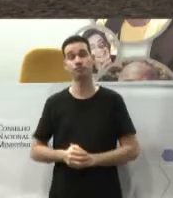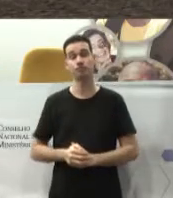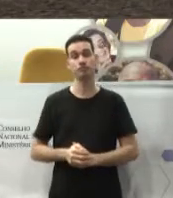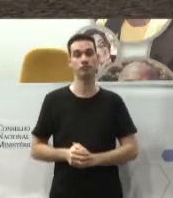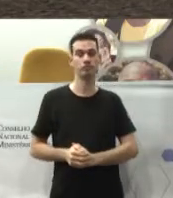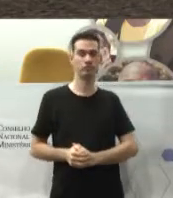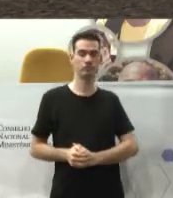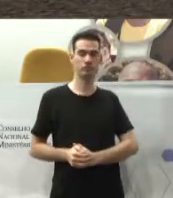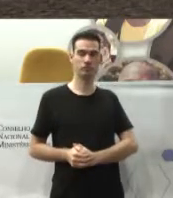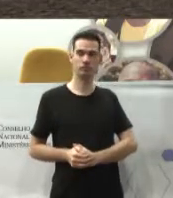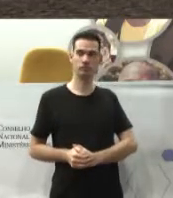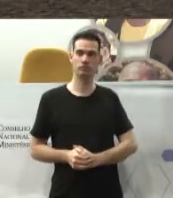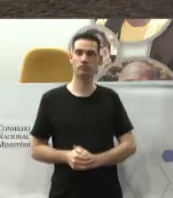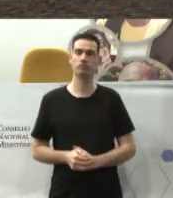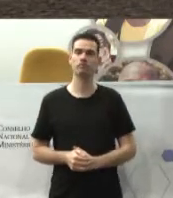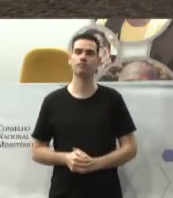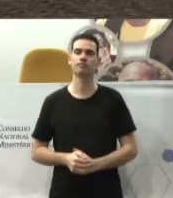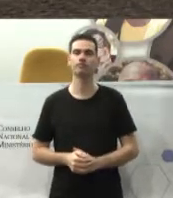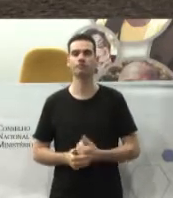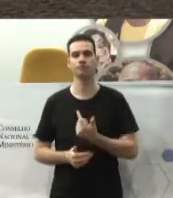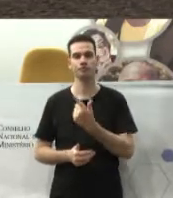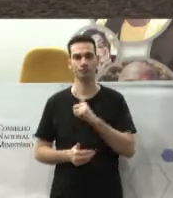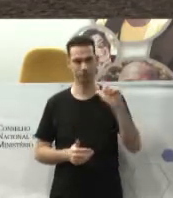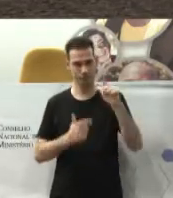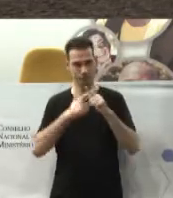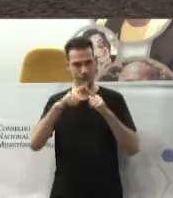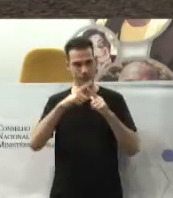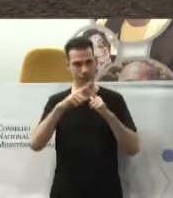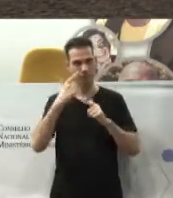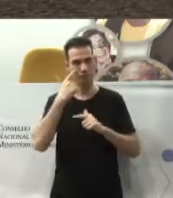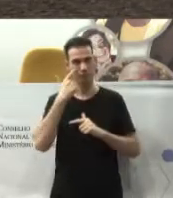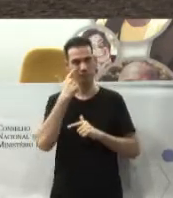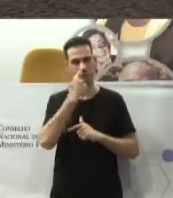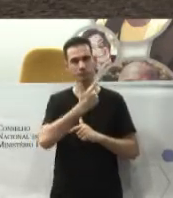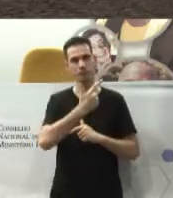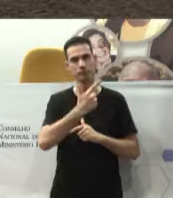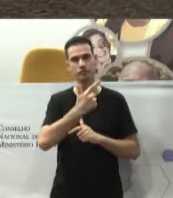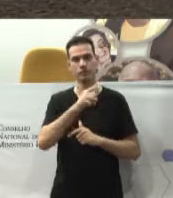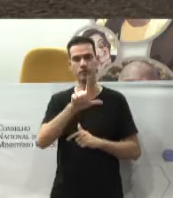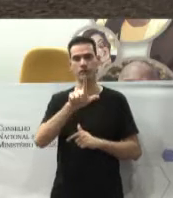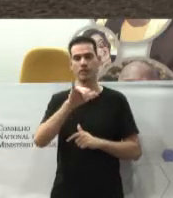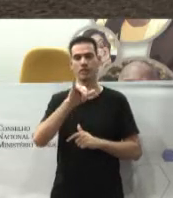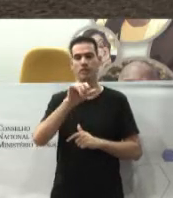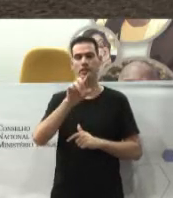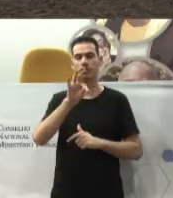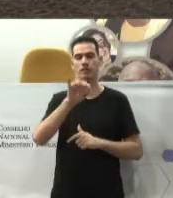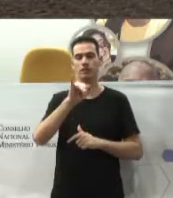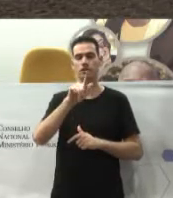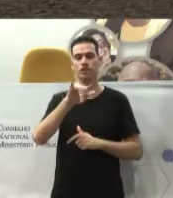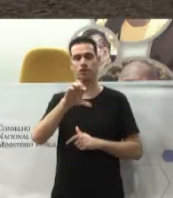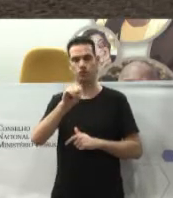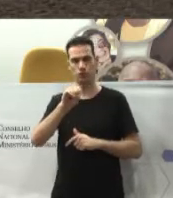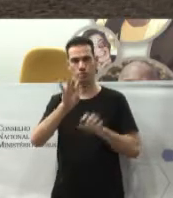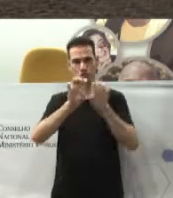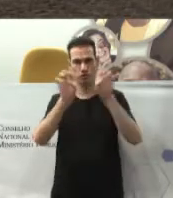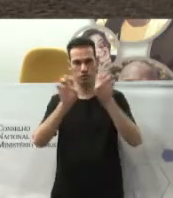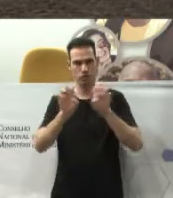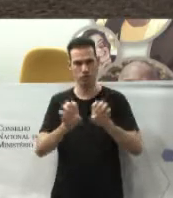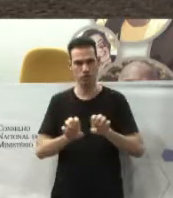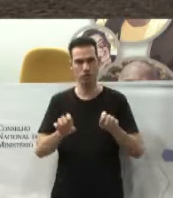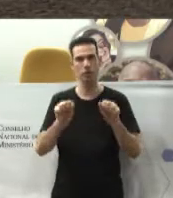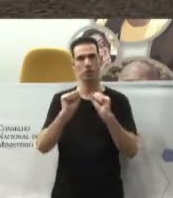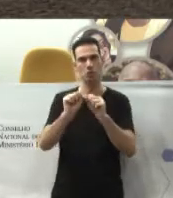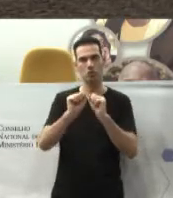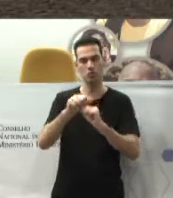completamente diferente. O outro problema é que os litígios estruturais são